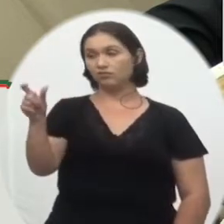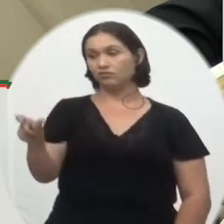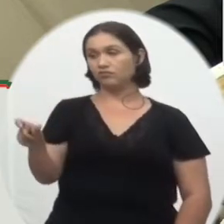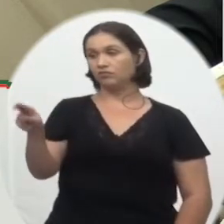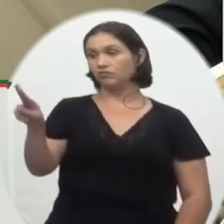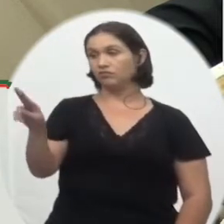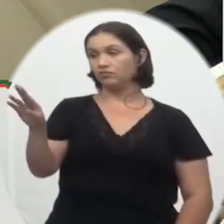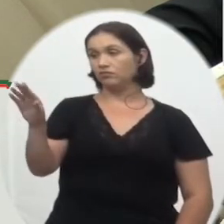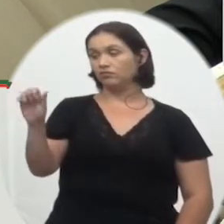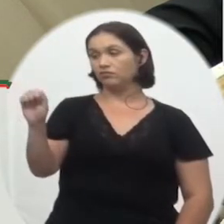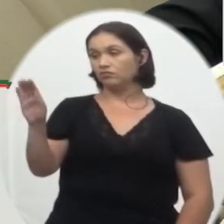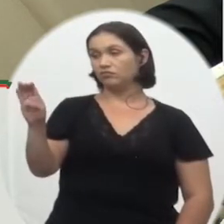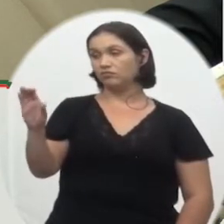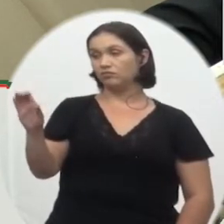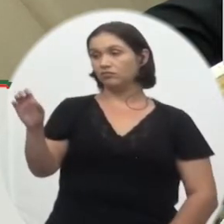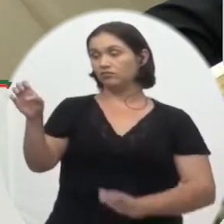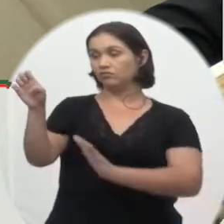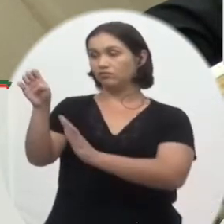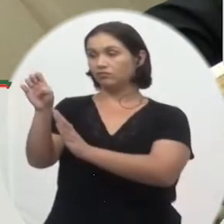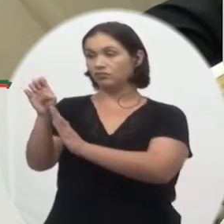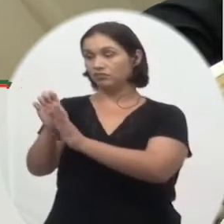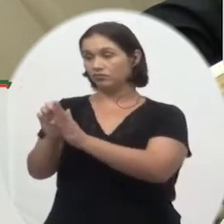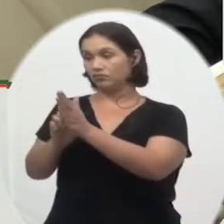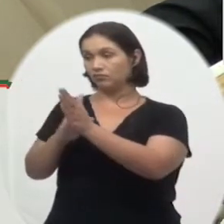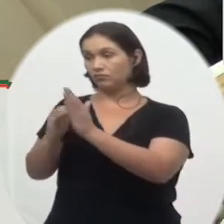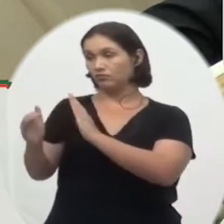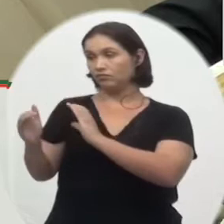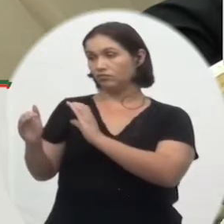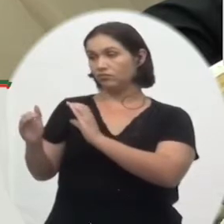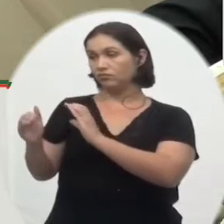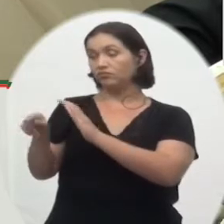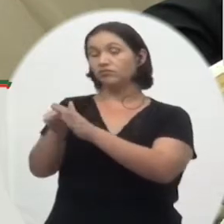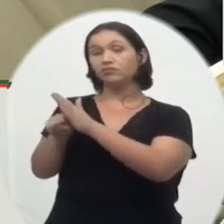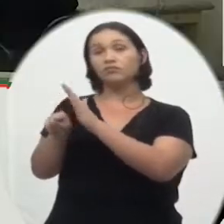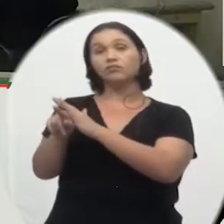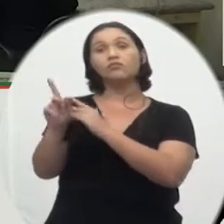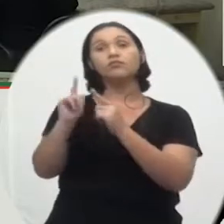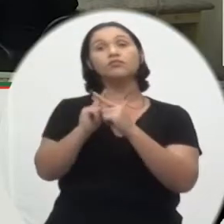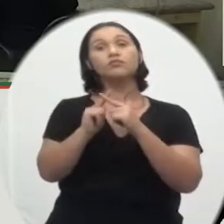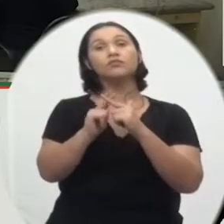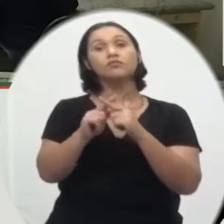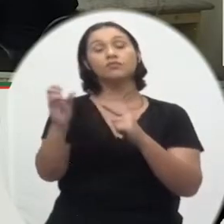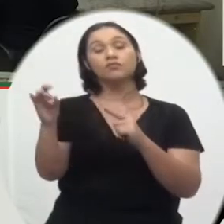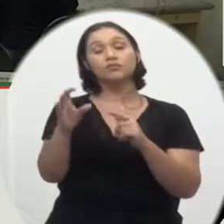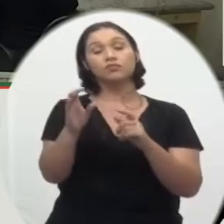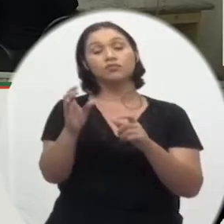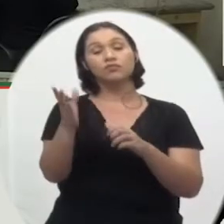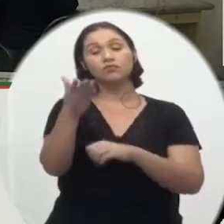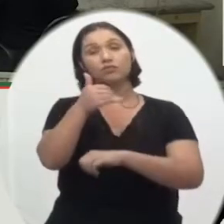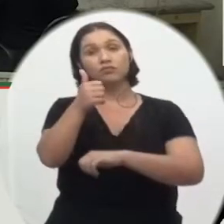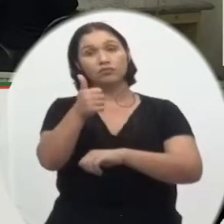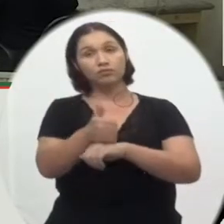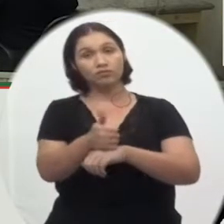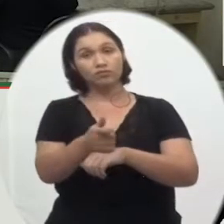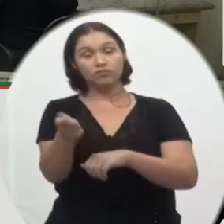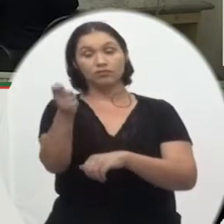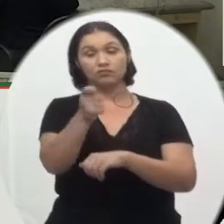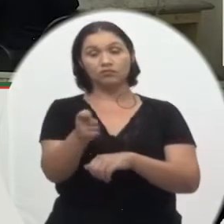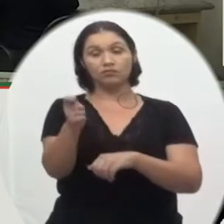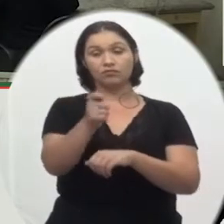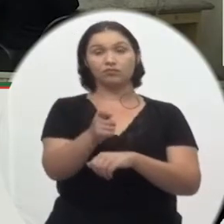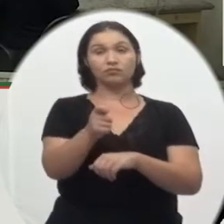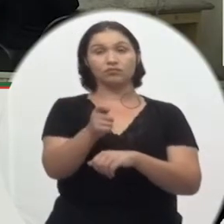UABC, União das Associações do Bairro de Criciúma, questionando por qual motivo a nova diretoria da Associação de Moradores do Bairro